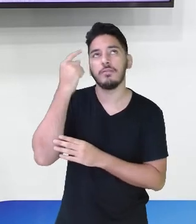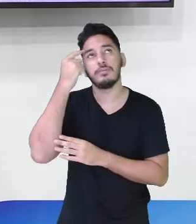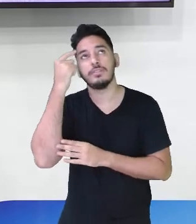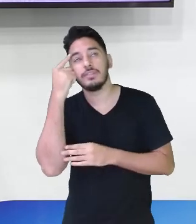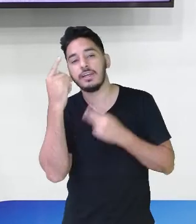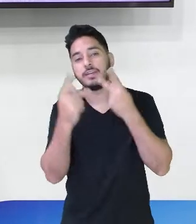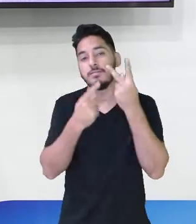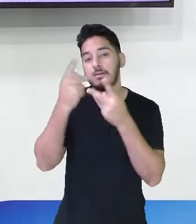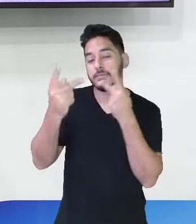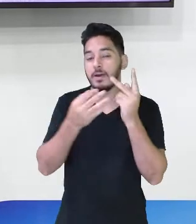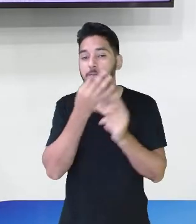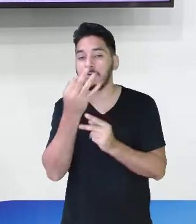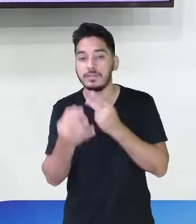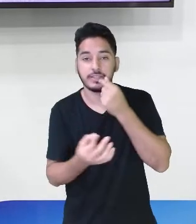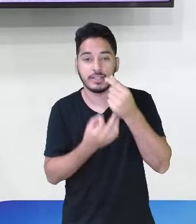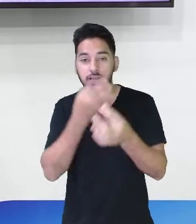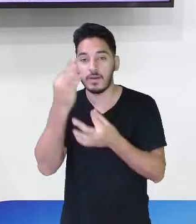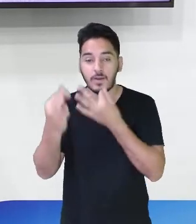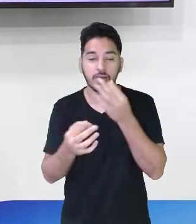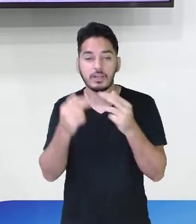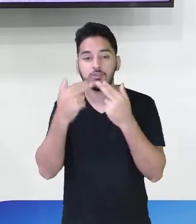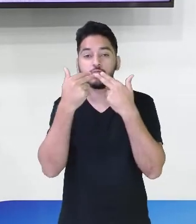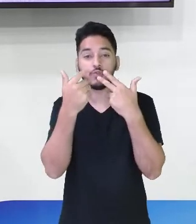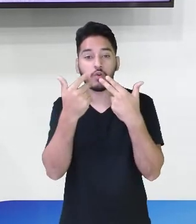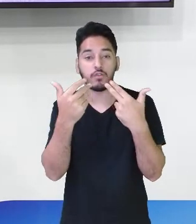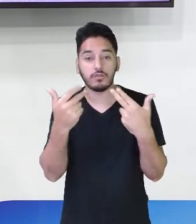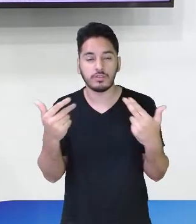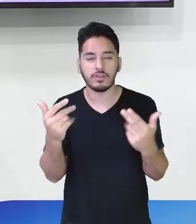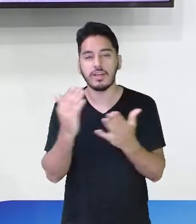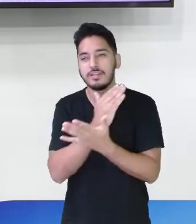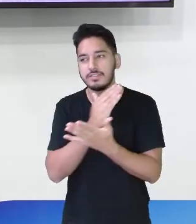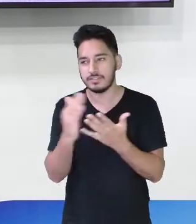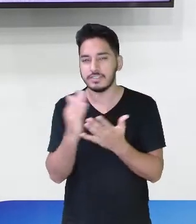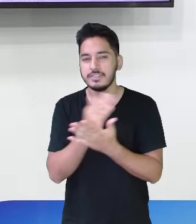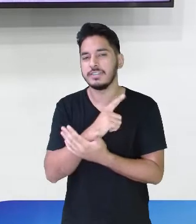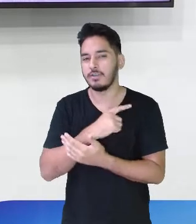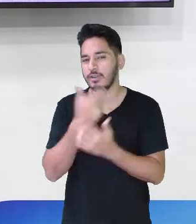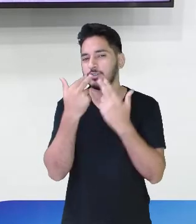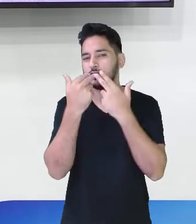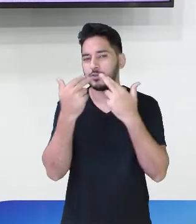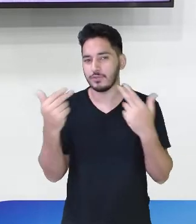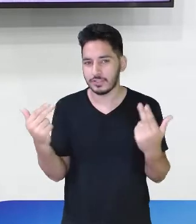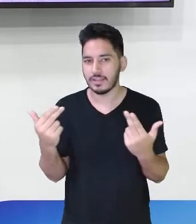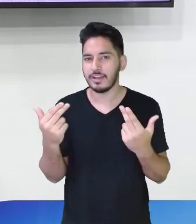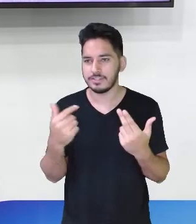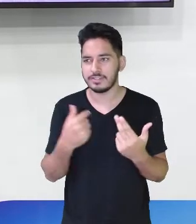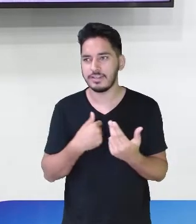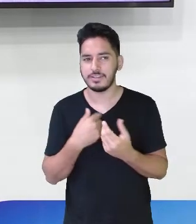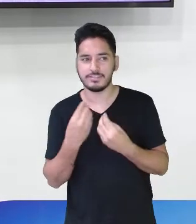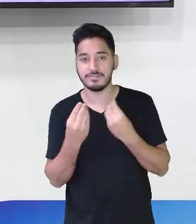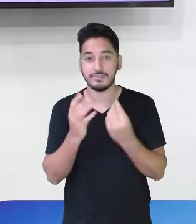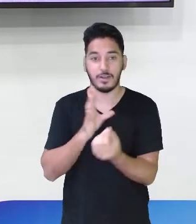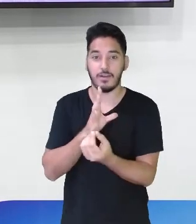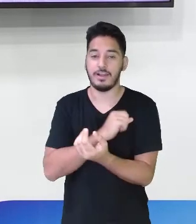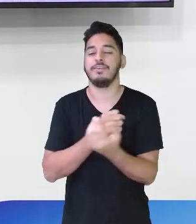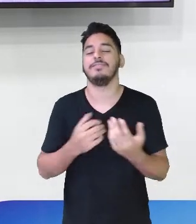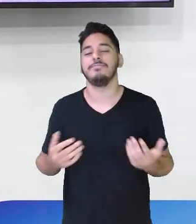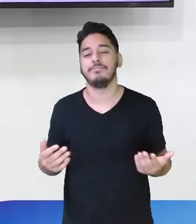a falar. As novidades, né? De vez em quando aparecem umas novidades por aqui que eu